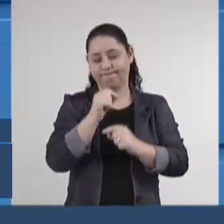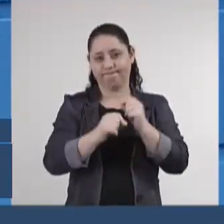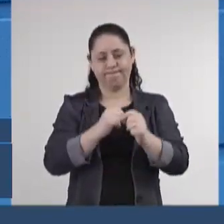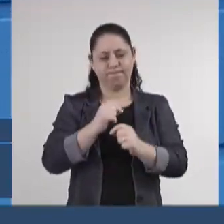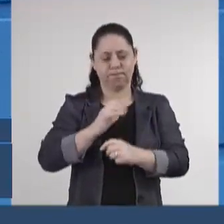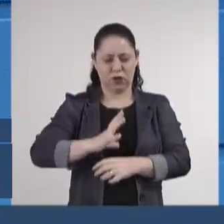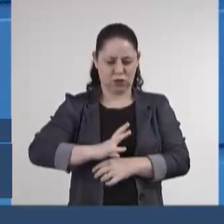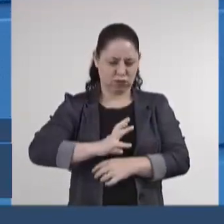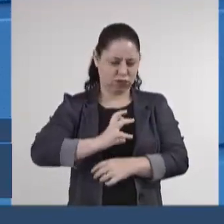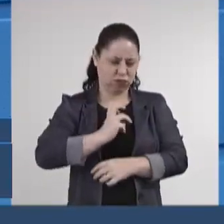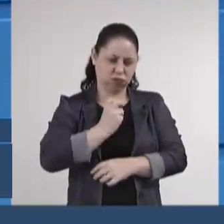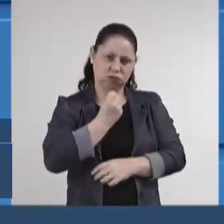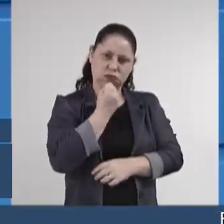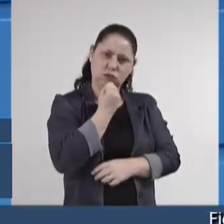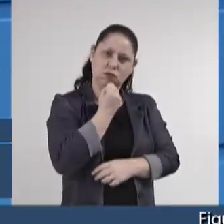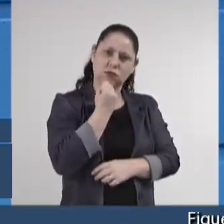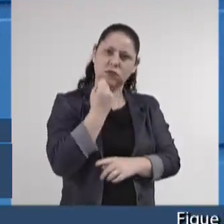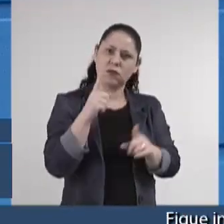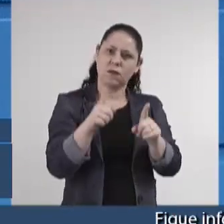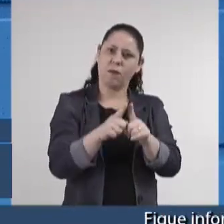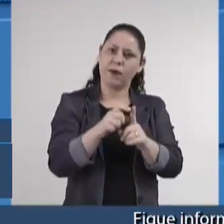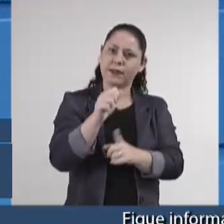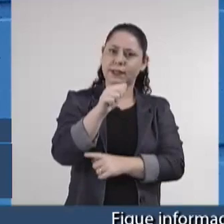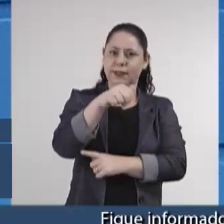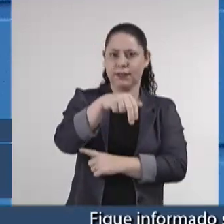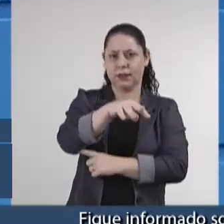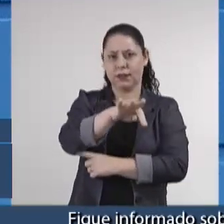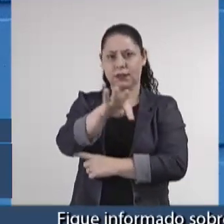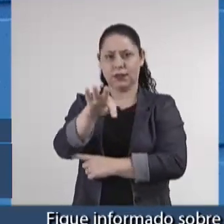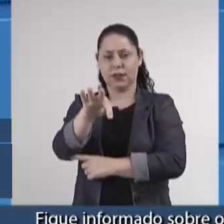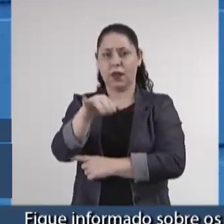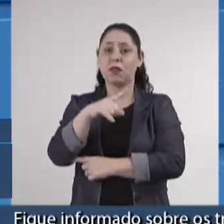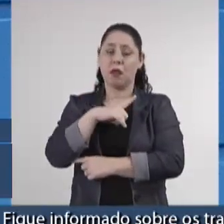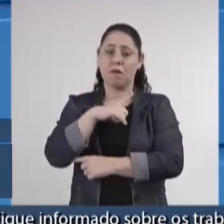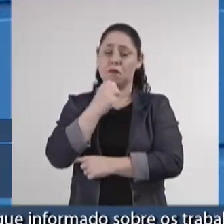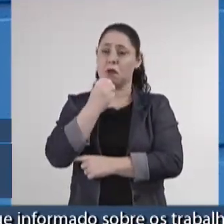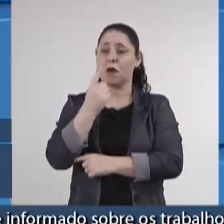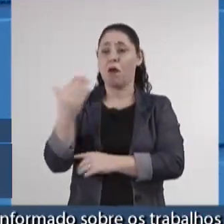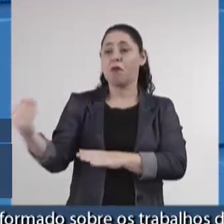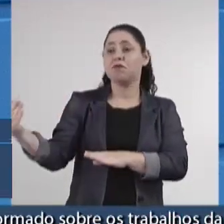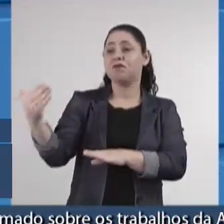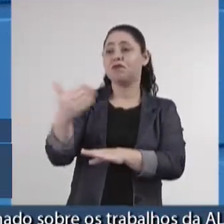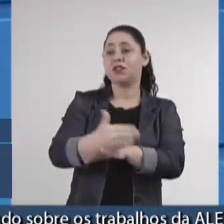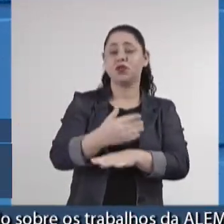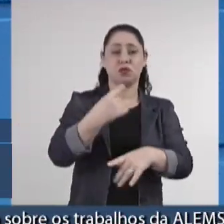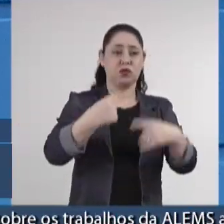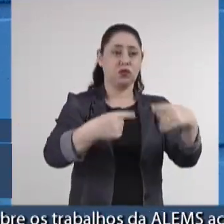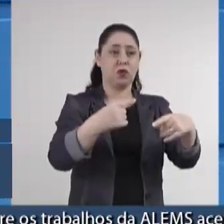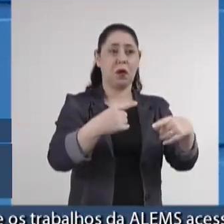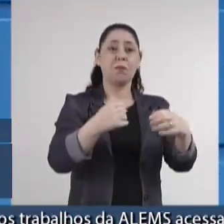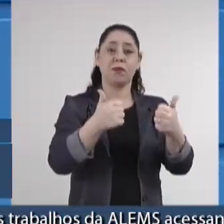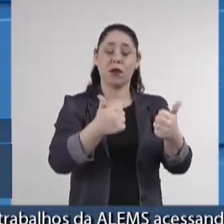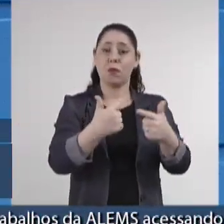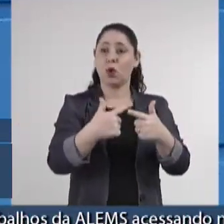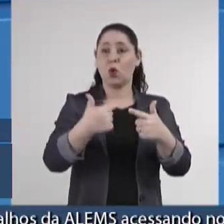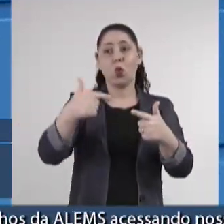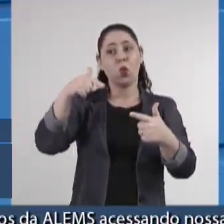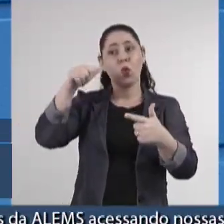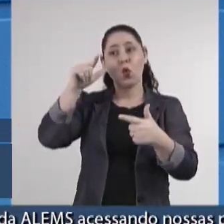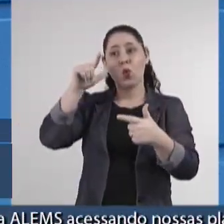e indignação, embora a NTT tenha tido a boa vontade de vir aqui discutir, ótimo, porque no outro a